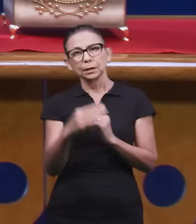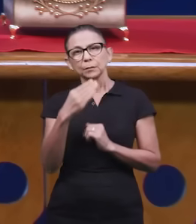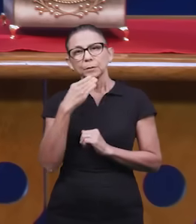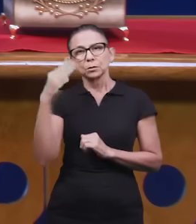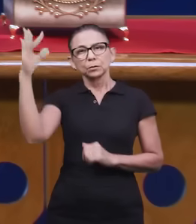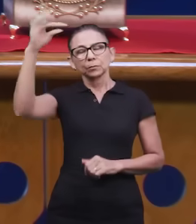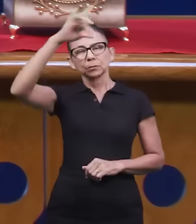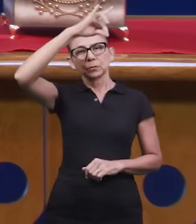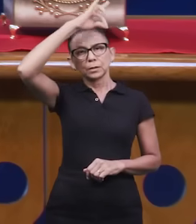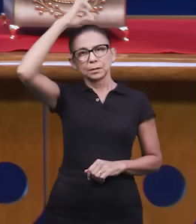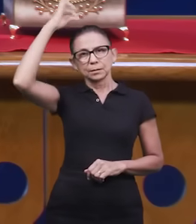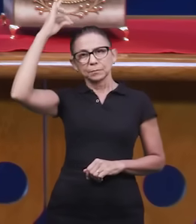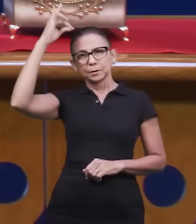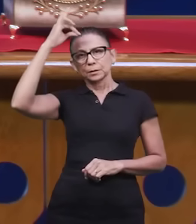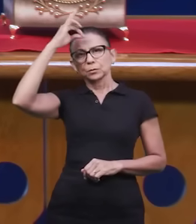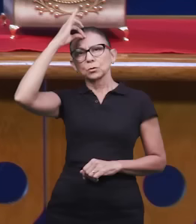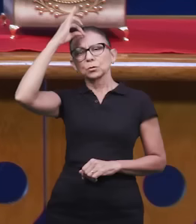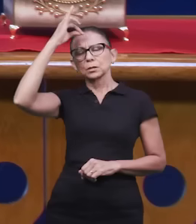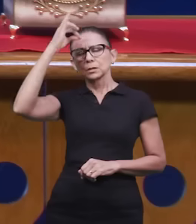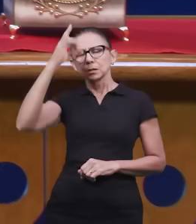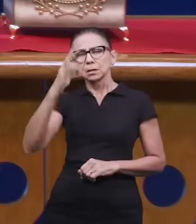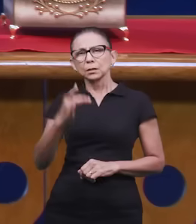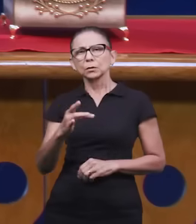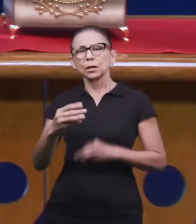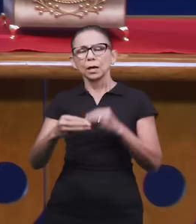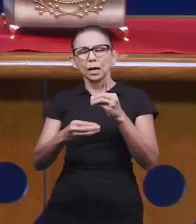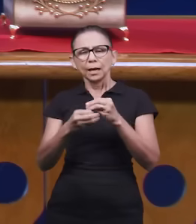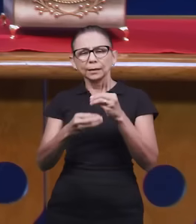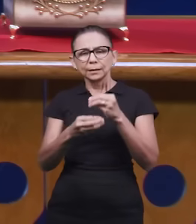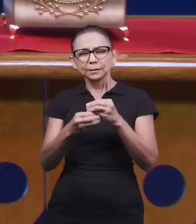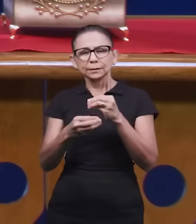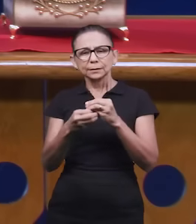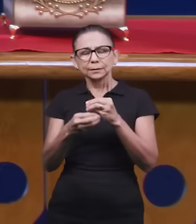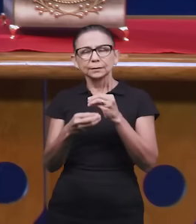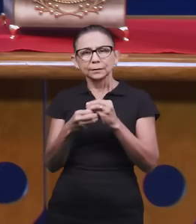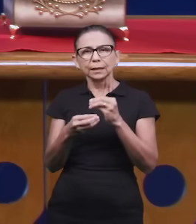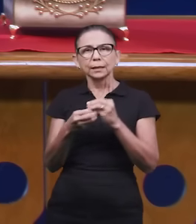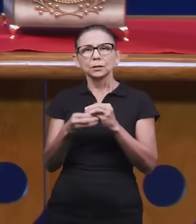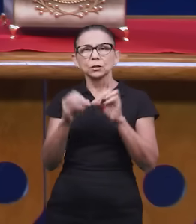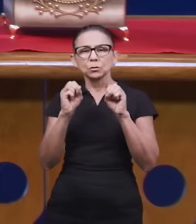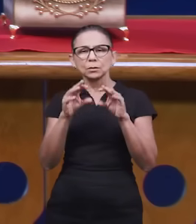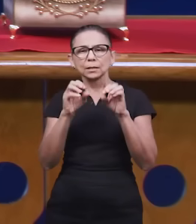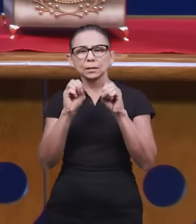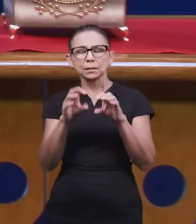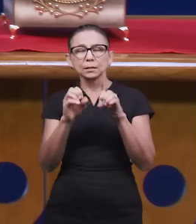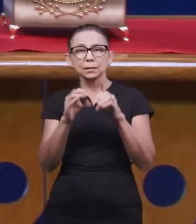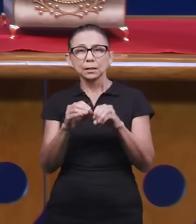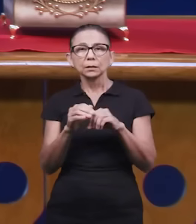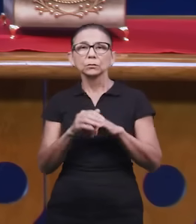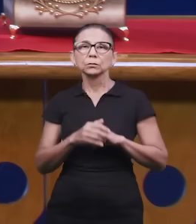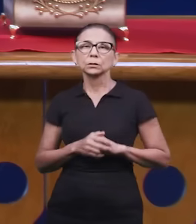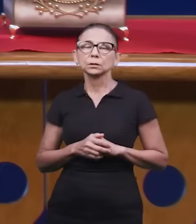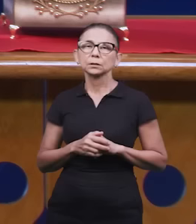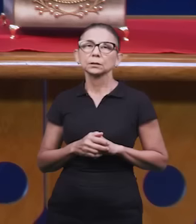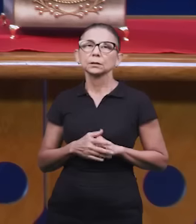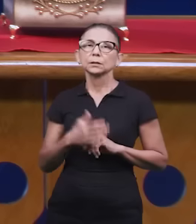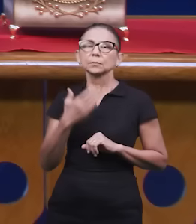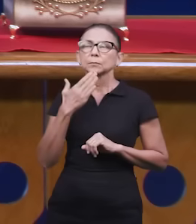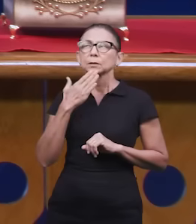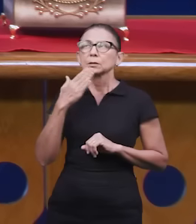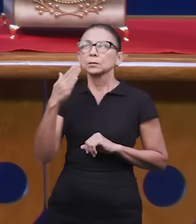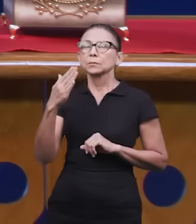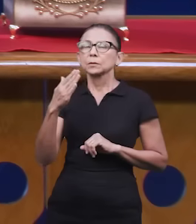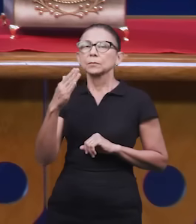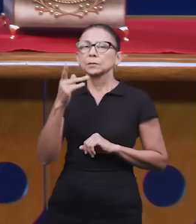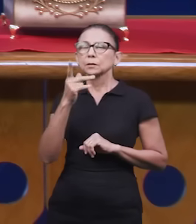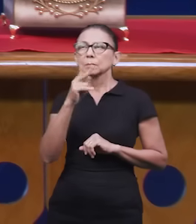corações. Pedimos ao teu Espírito Santo que complete e elucide as palavras que foram transmitidas e